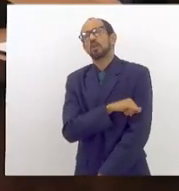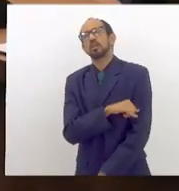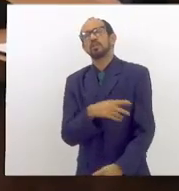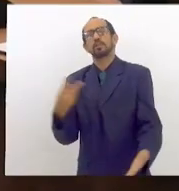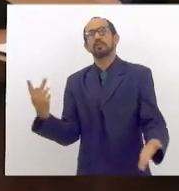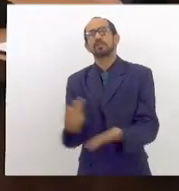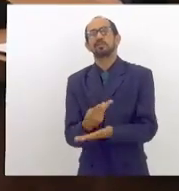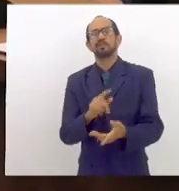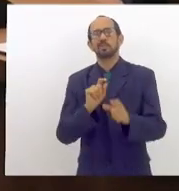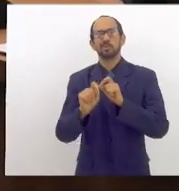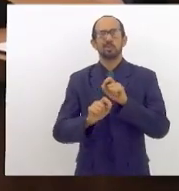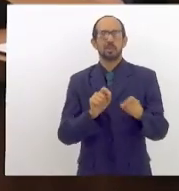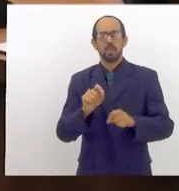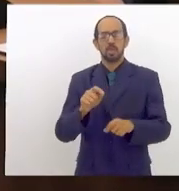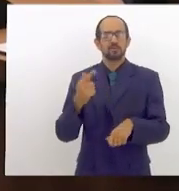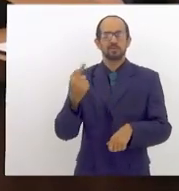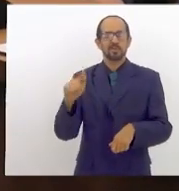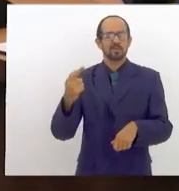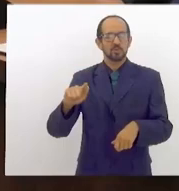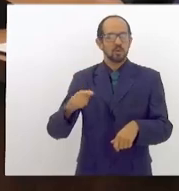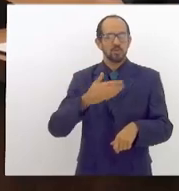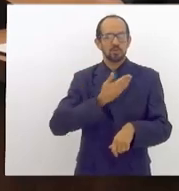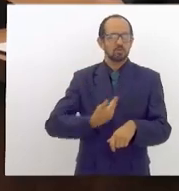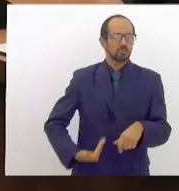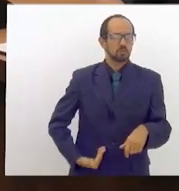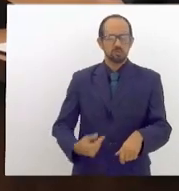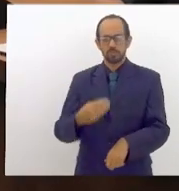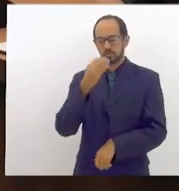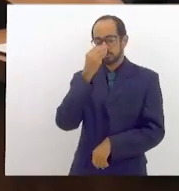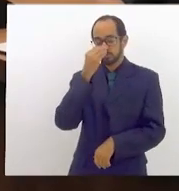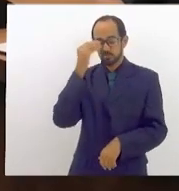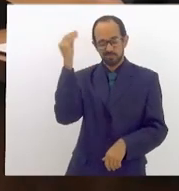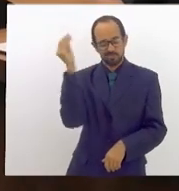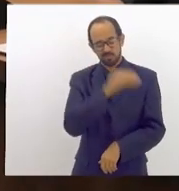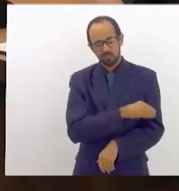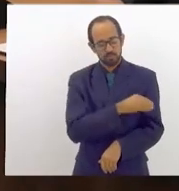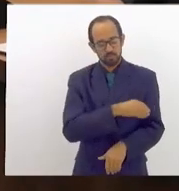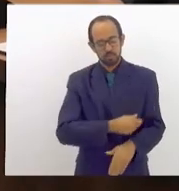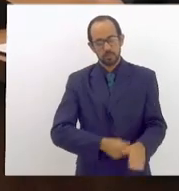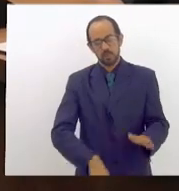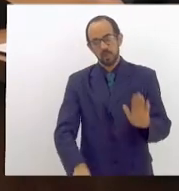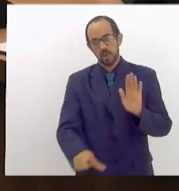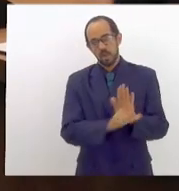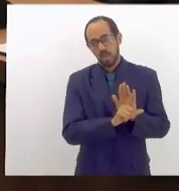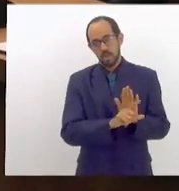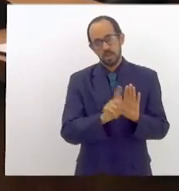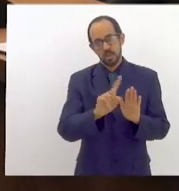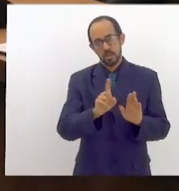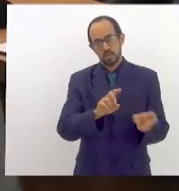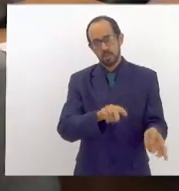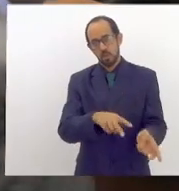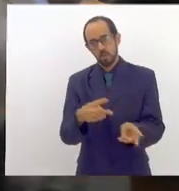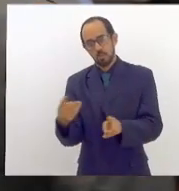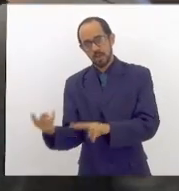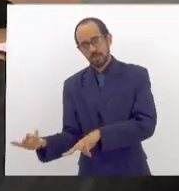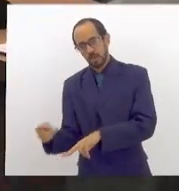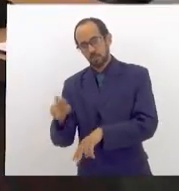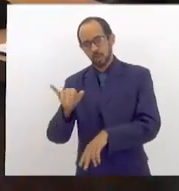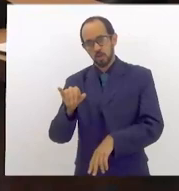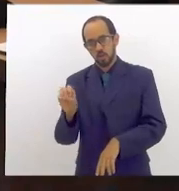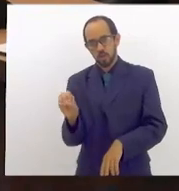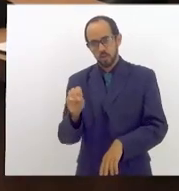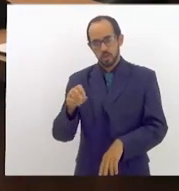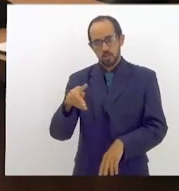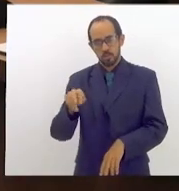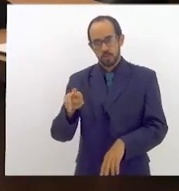gestores públicos que descumpriram a lei e deixaram de repassar ao Rio previdência mais